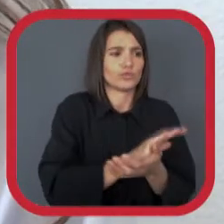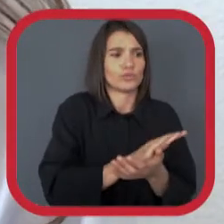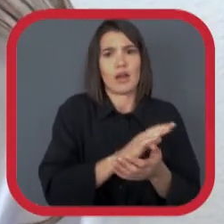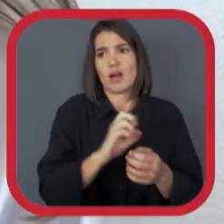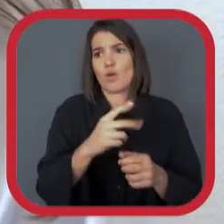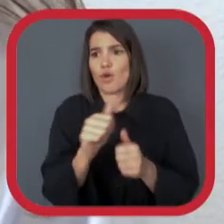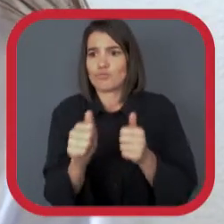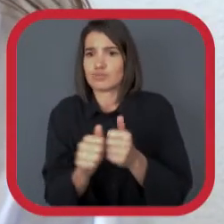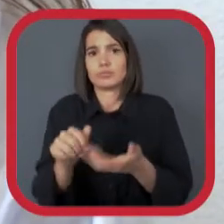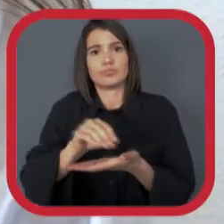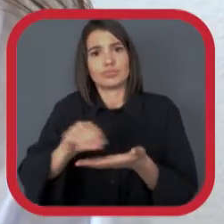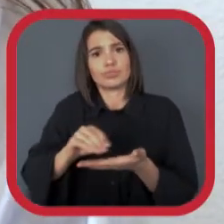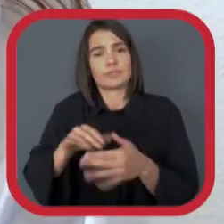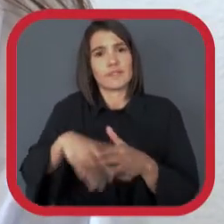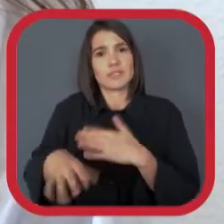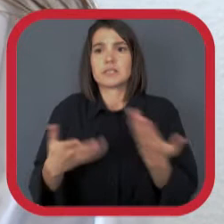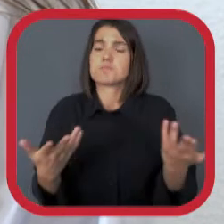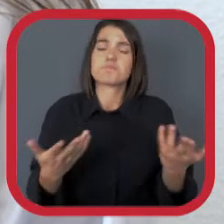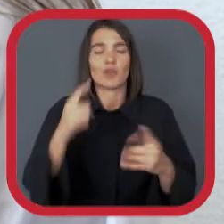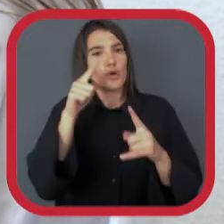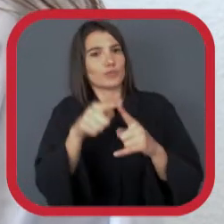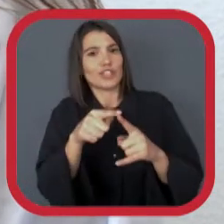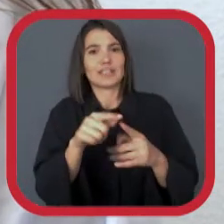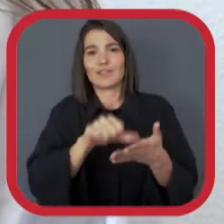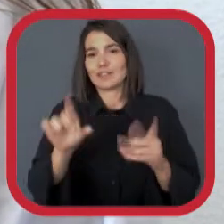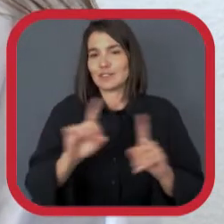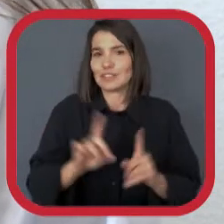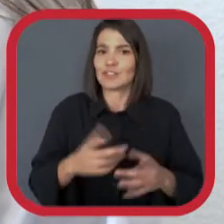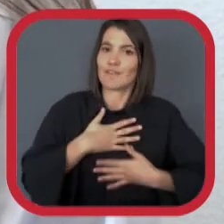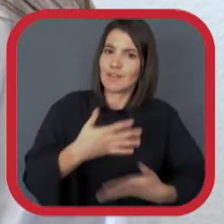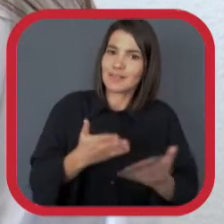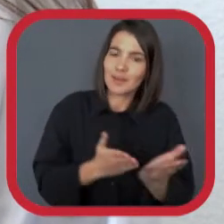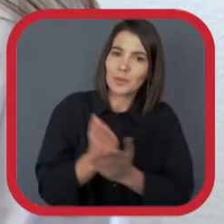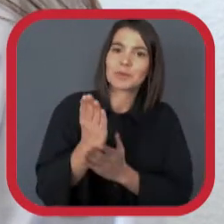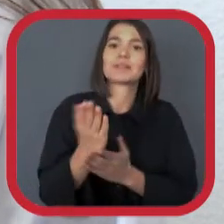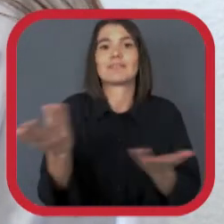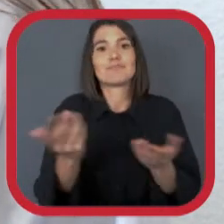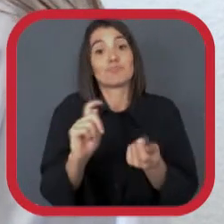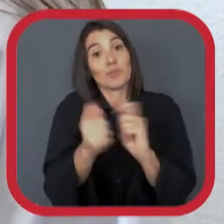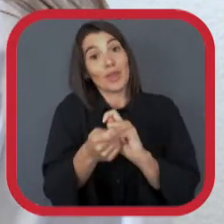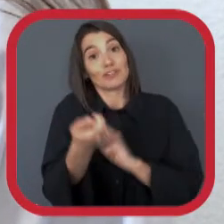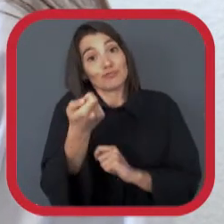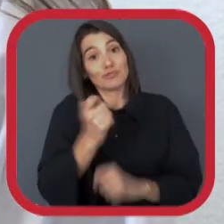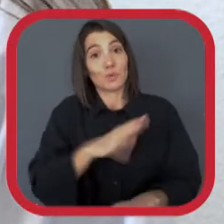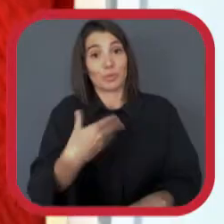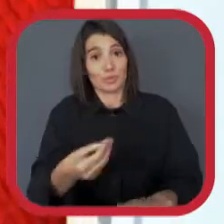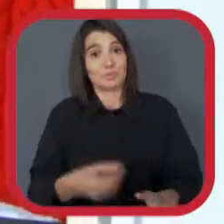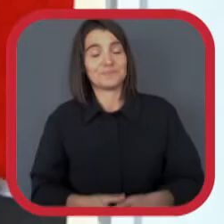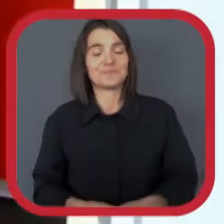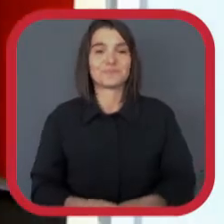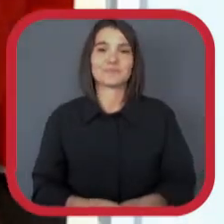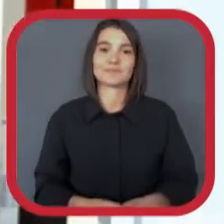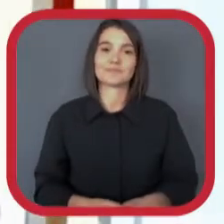jornalismo, seja através da assessoria, não percam esse objetivo e não percam essa vontade de mudar um bocadinho o